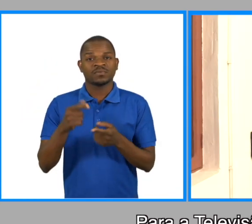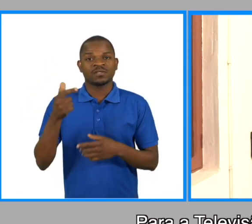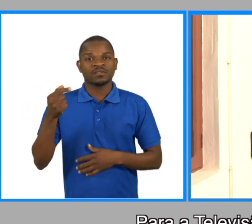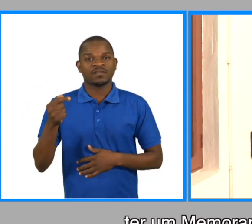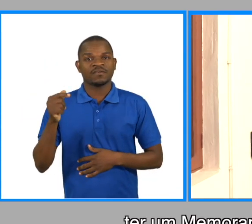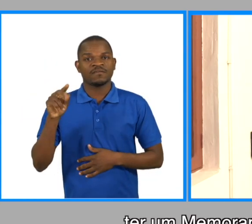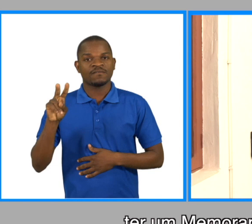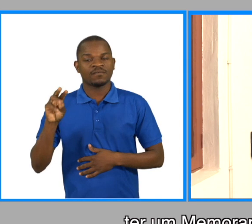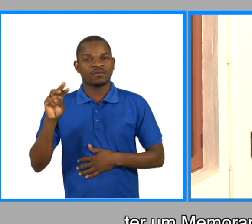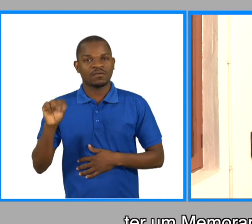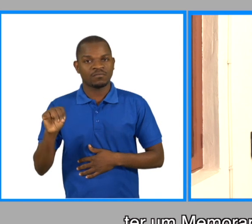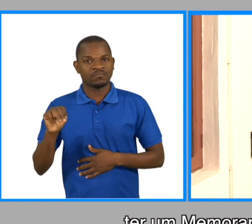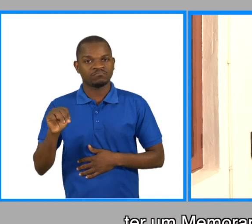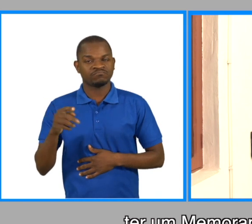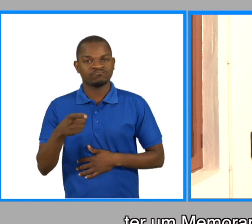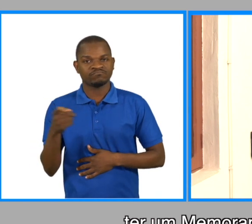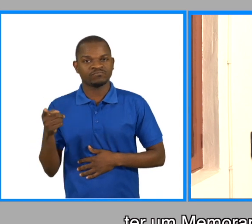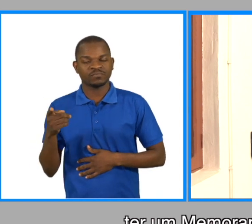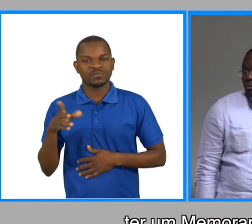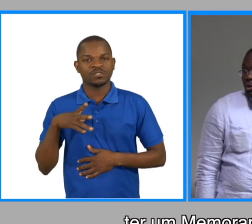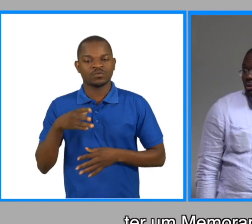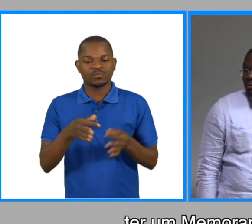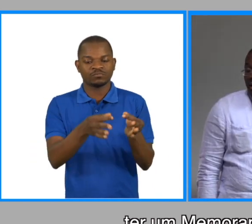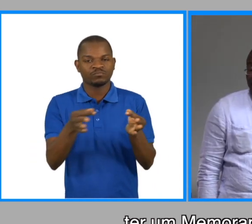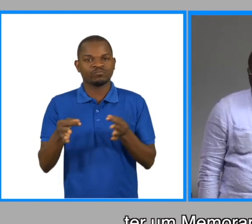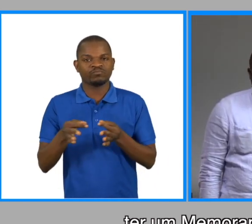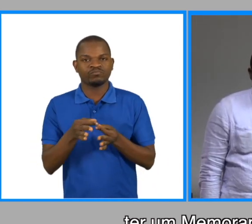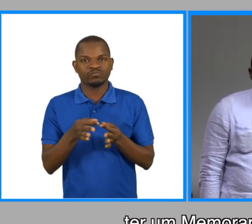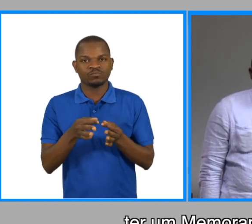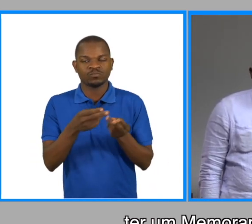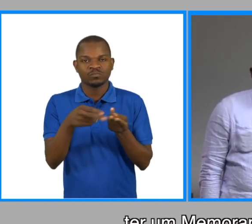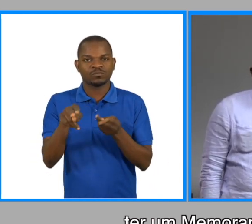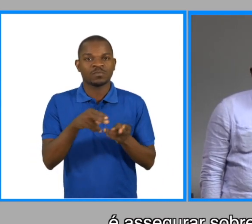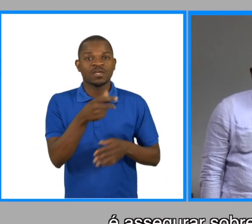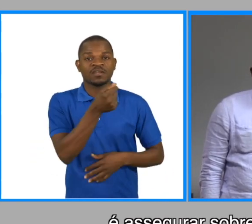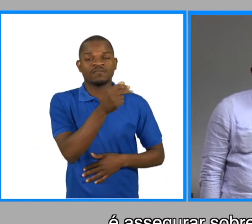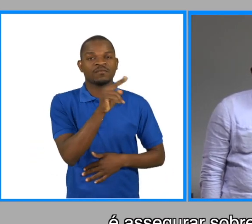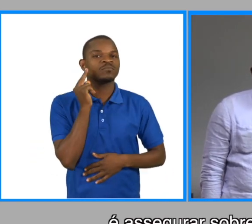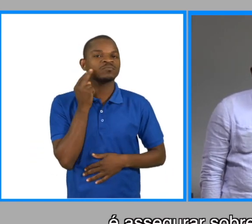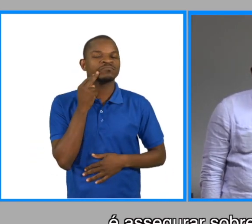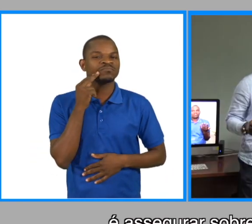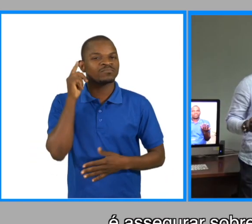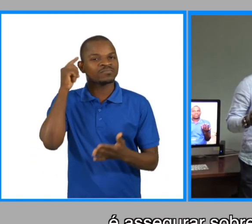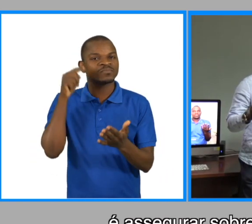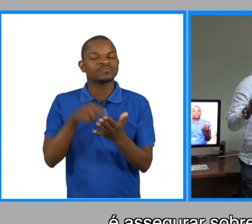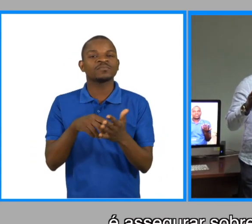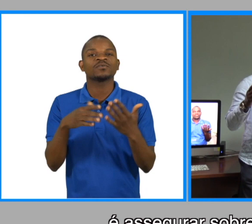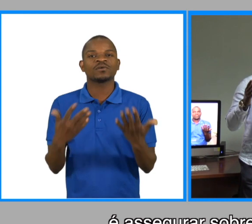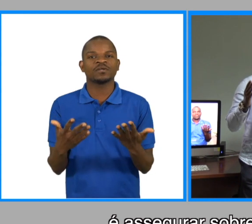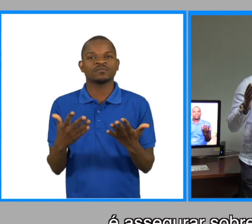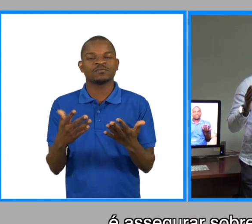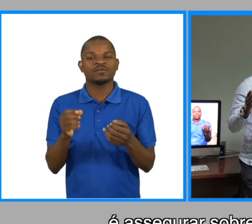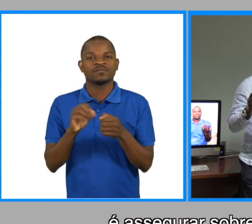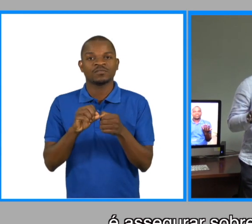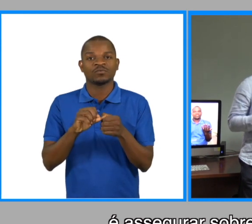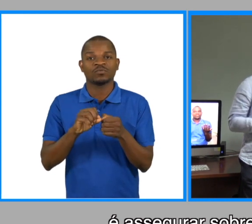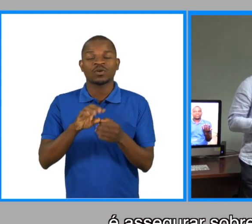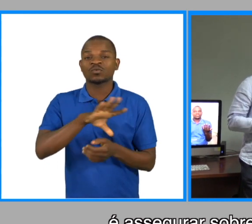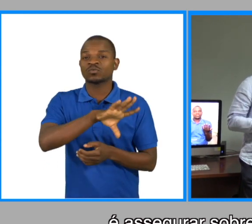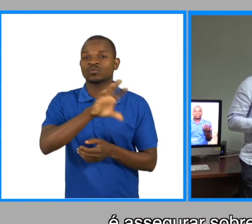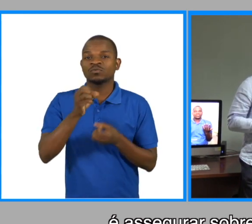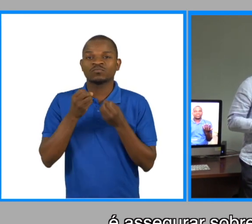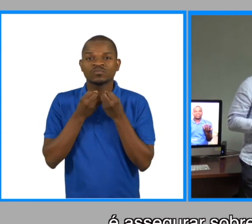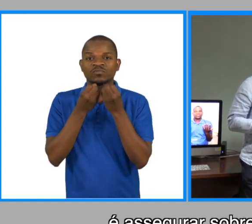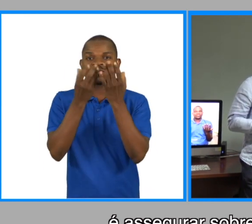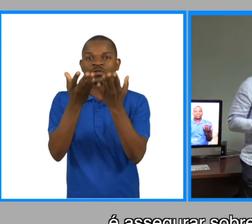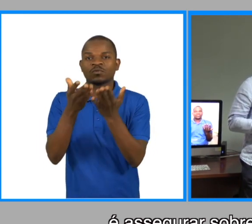de Moçambique, ter um memorando de entendimento com a TV Surdo é assegurar, sobretudo, que a informação